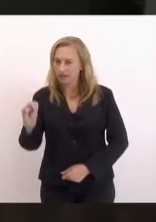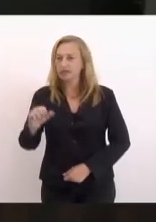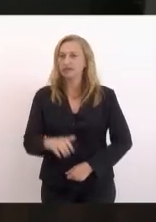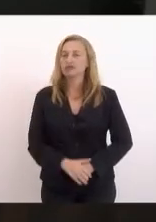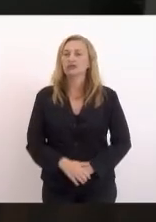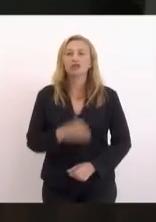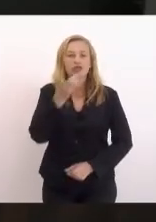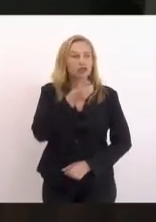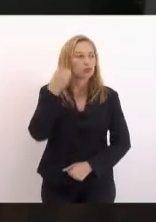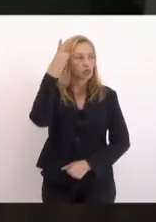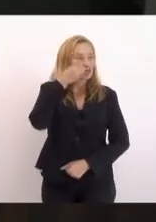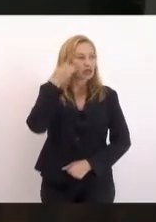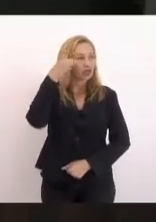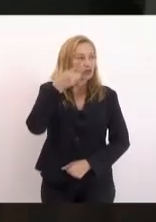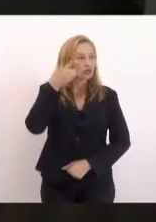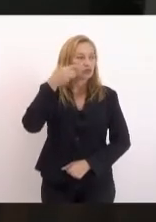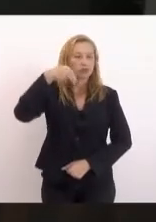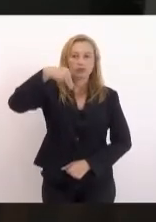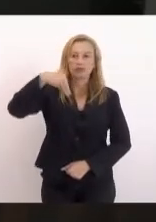Freitas. Deputado Marcelo Dino.